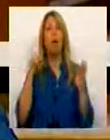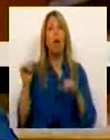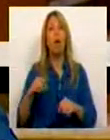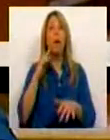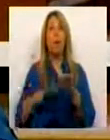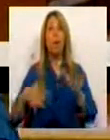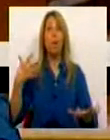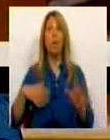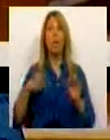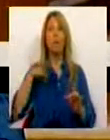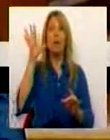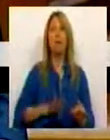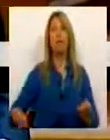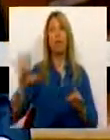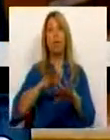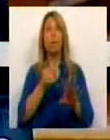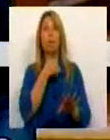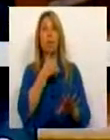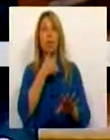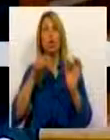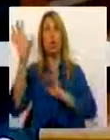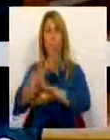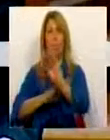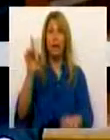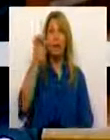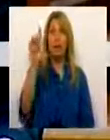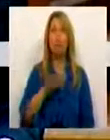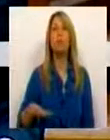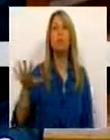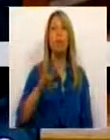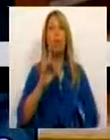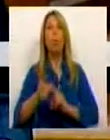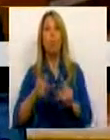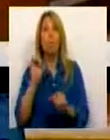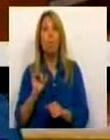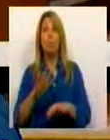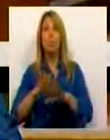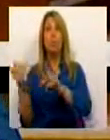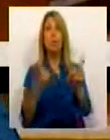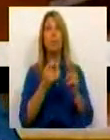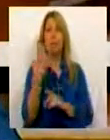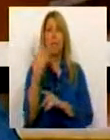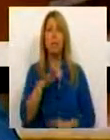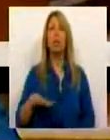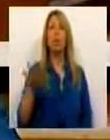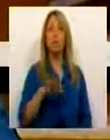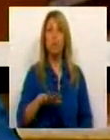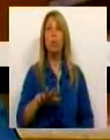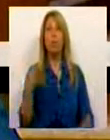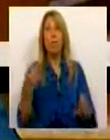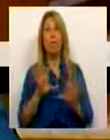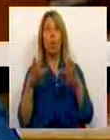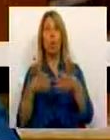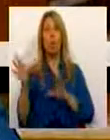Parlamentos Nacionais das decisões europeias. O sexto cenário, aquele que resultará do debate dos cinco cenários apresentados pela